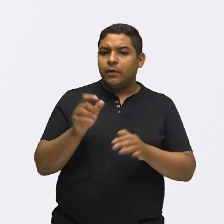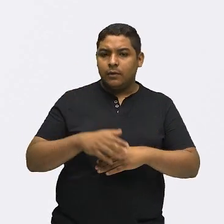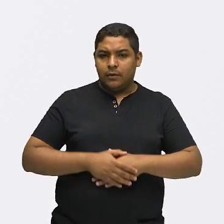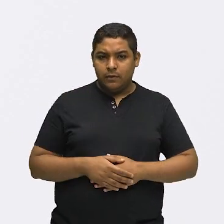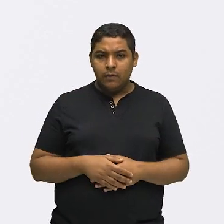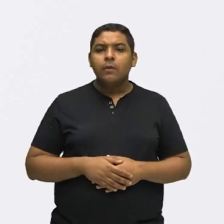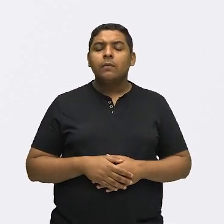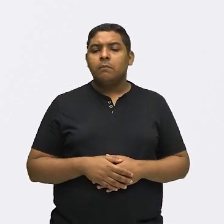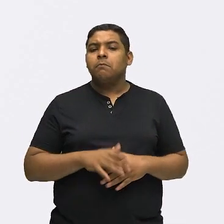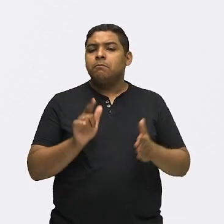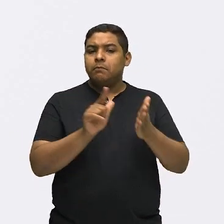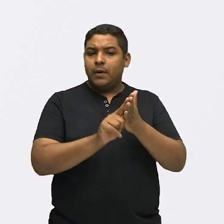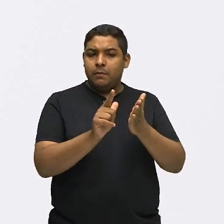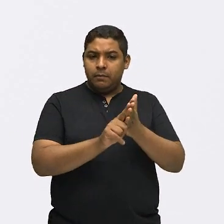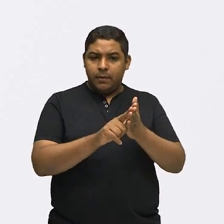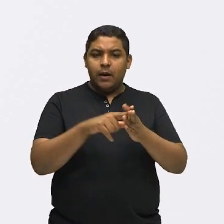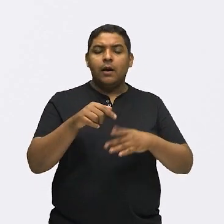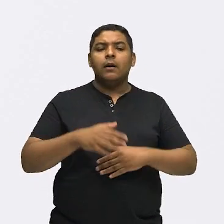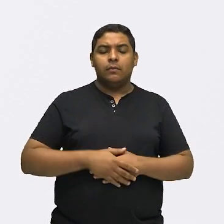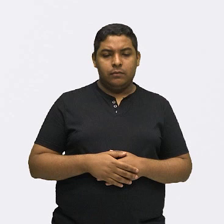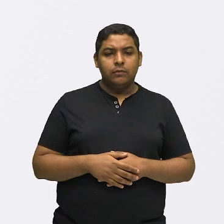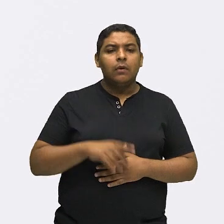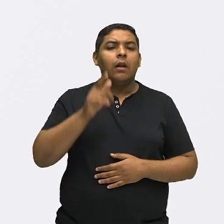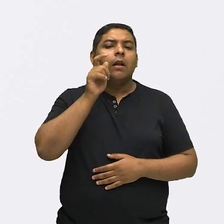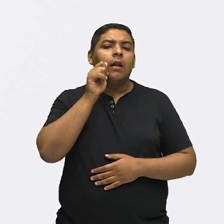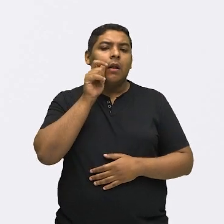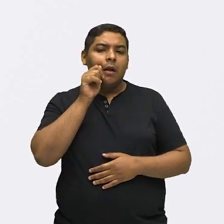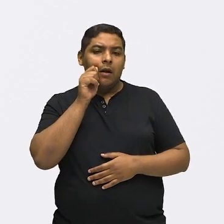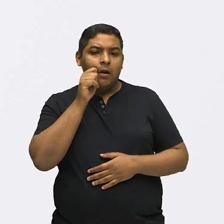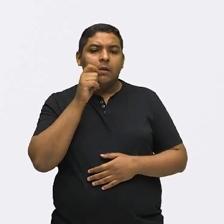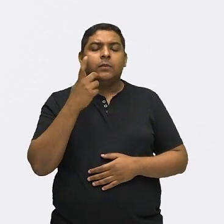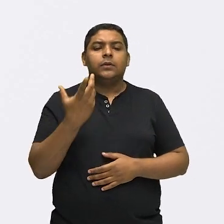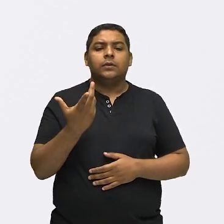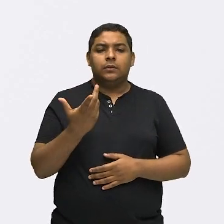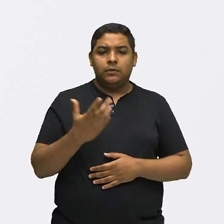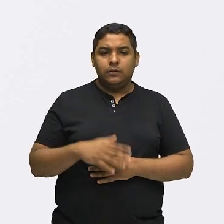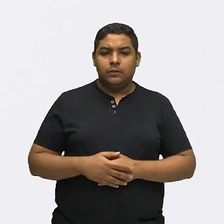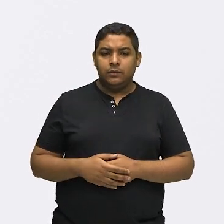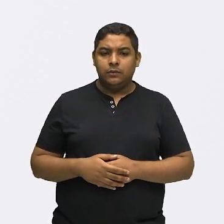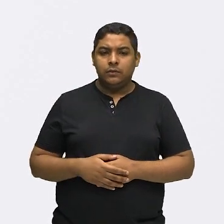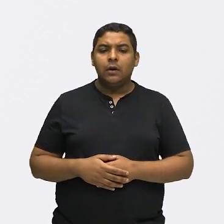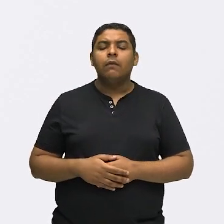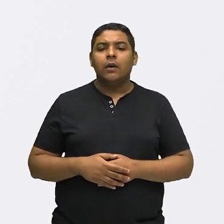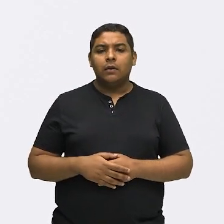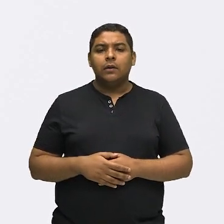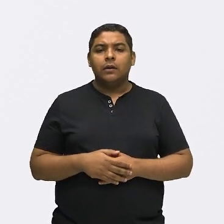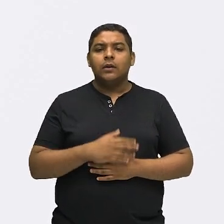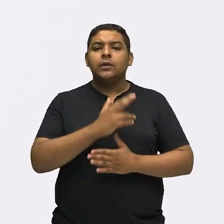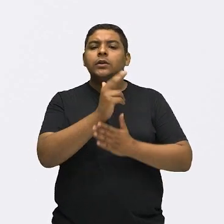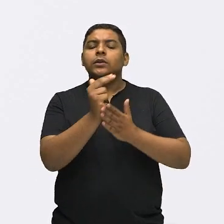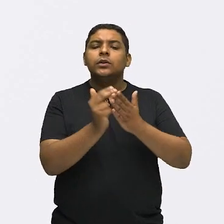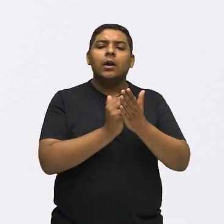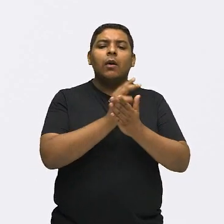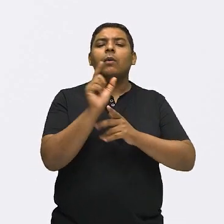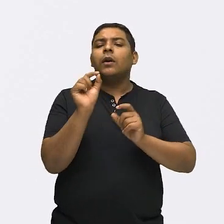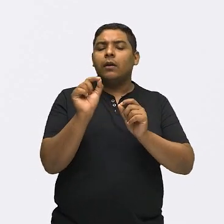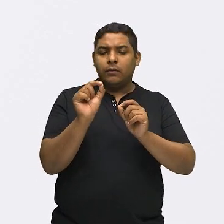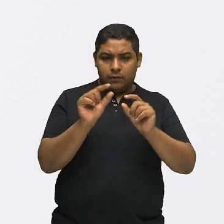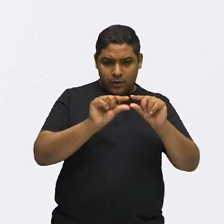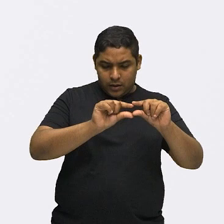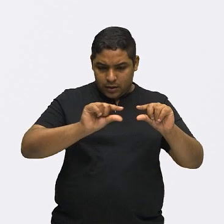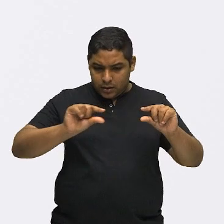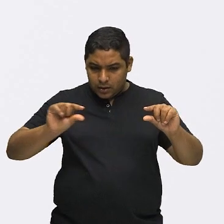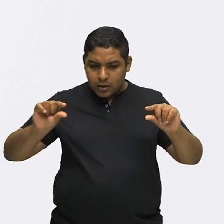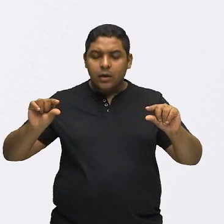né? Pega o lápis, aí vai surgir a linha, depois você vai ali riscar. Então, vai surgindo o quê? A linha no seu risco.